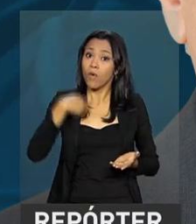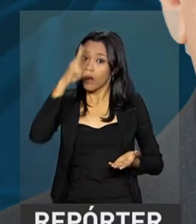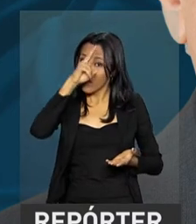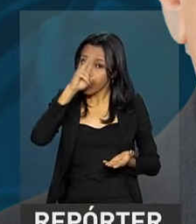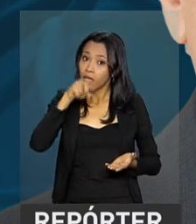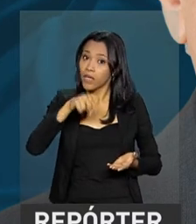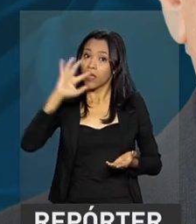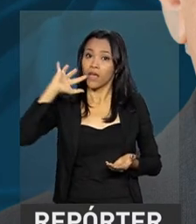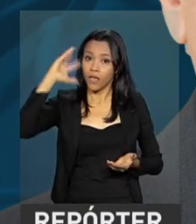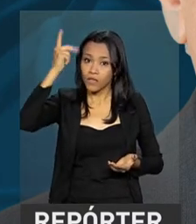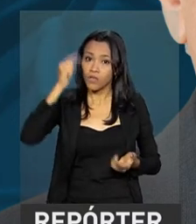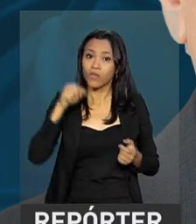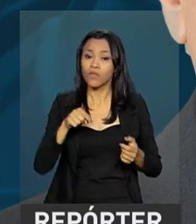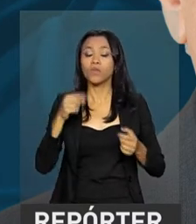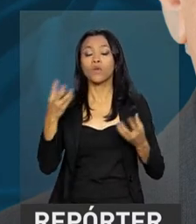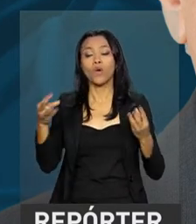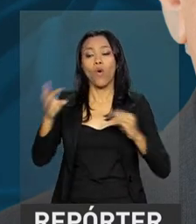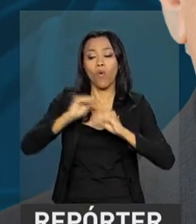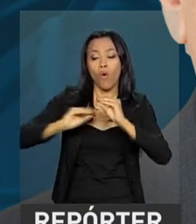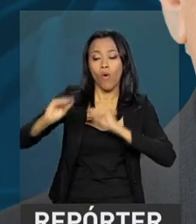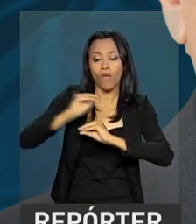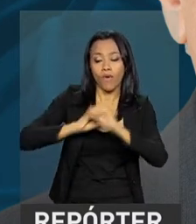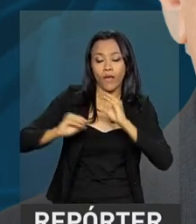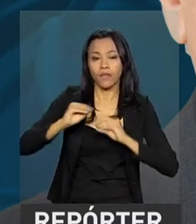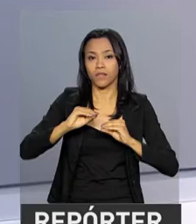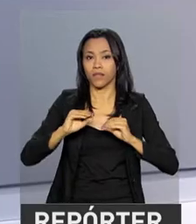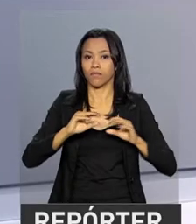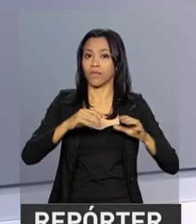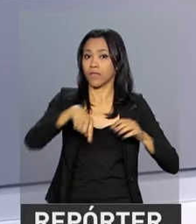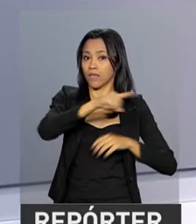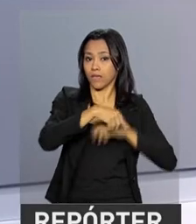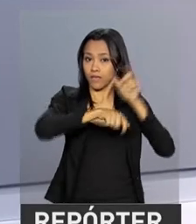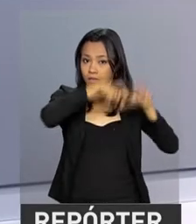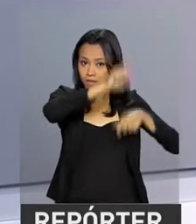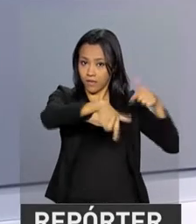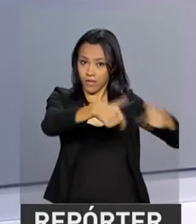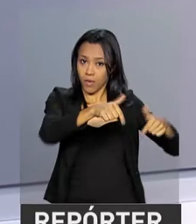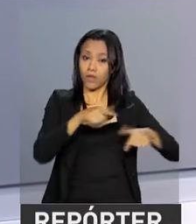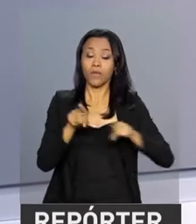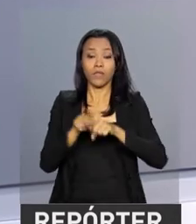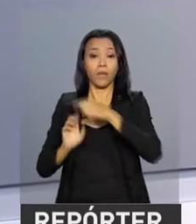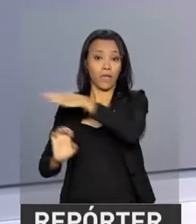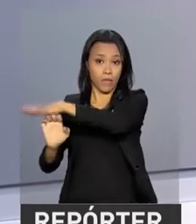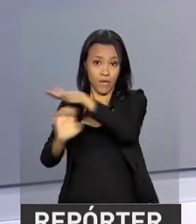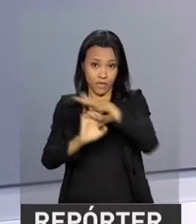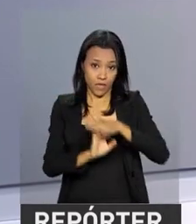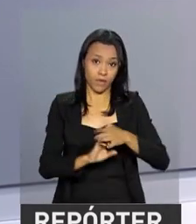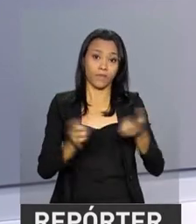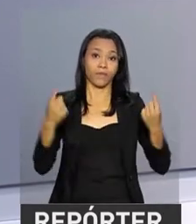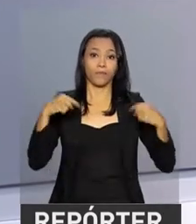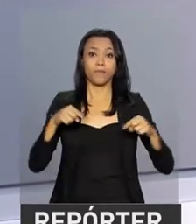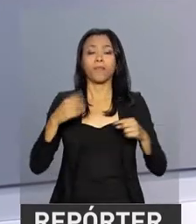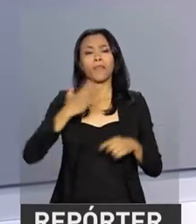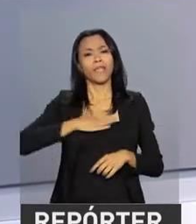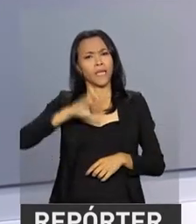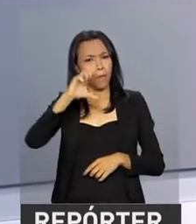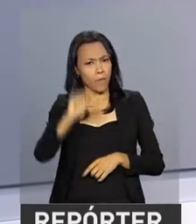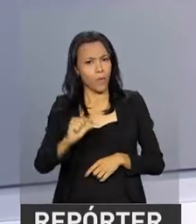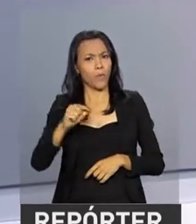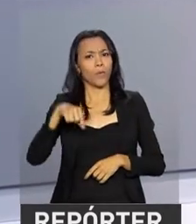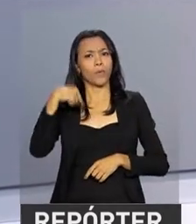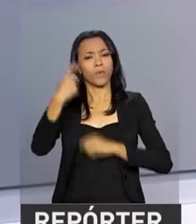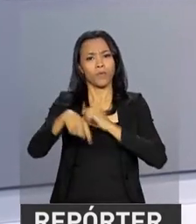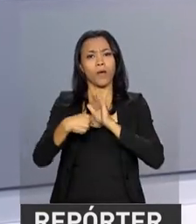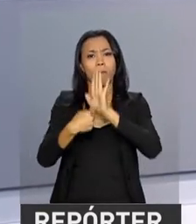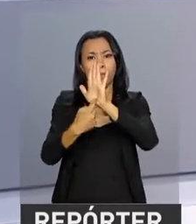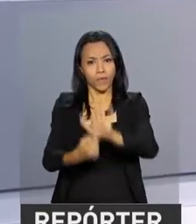diálogo, ouvindo trabalhadores e empresários. E você acompanha daqui a pouco, nos nossos boletins de hora em hora,